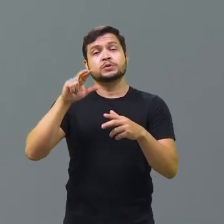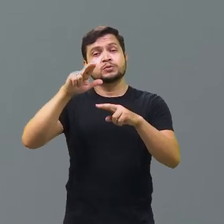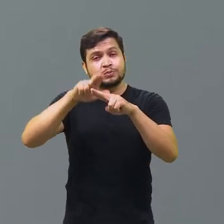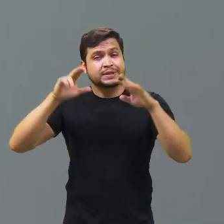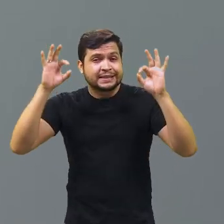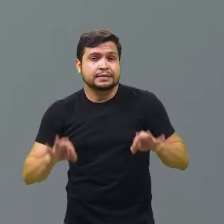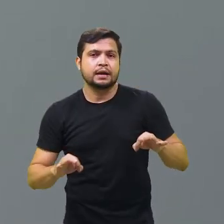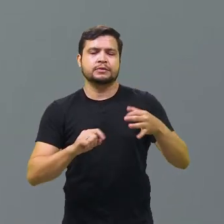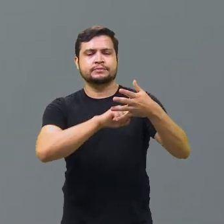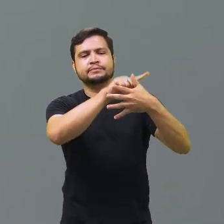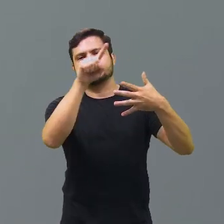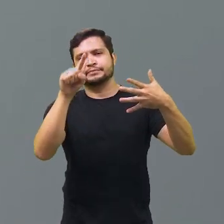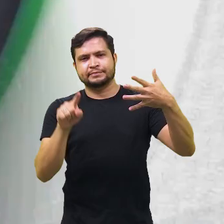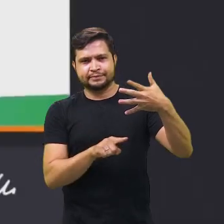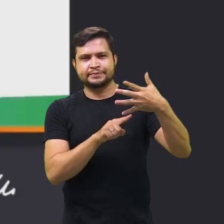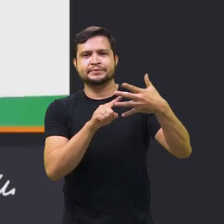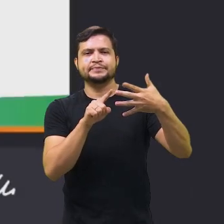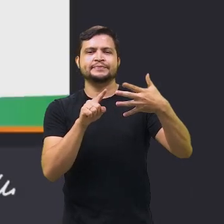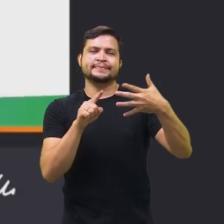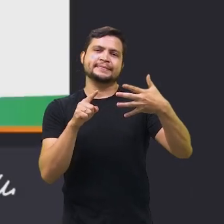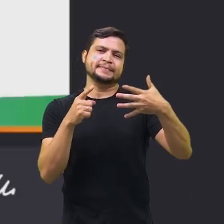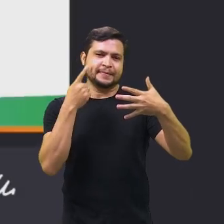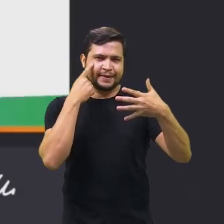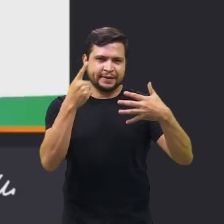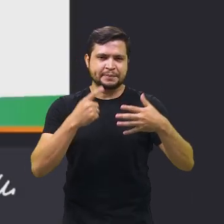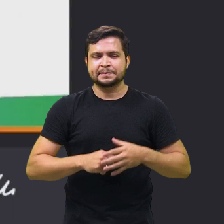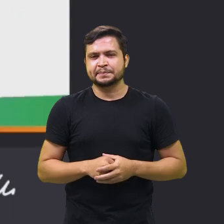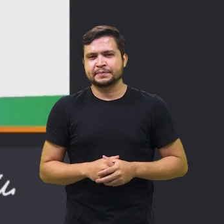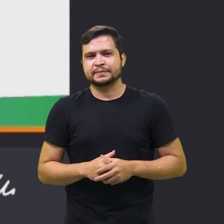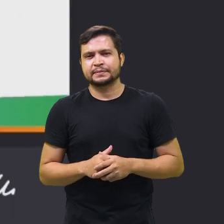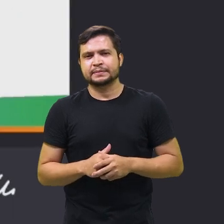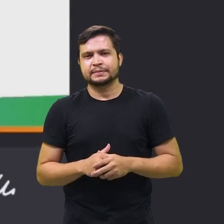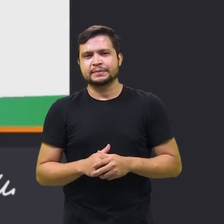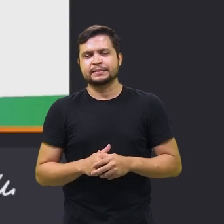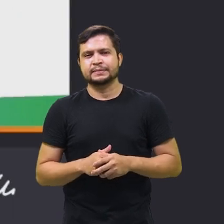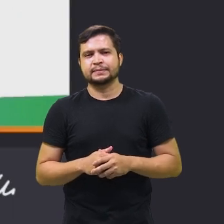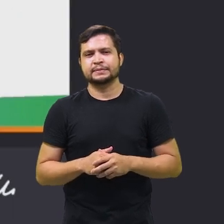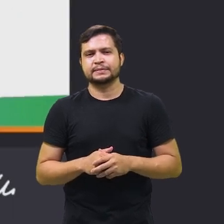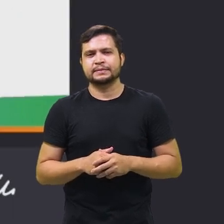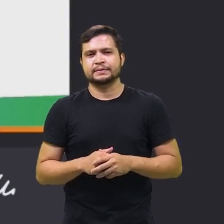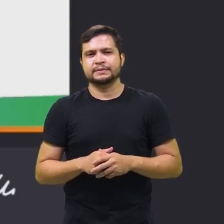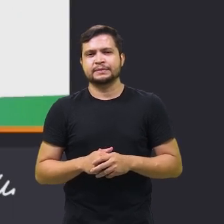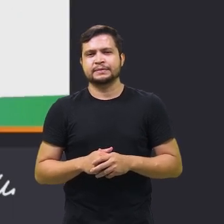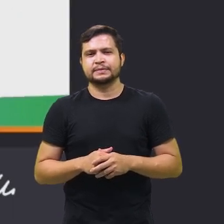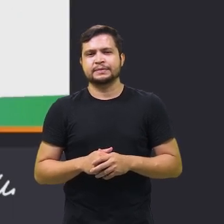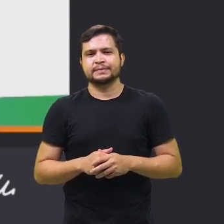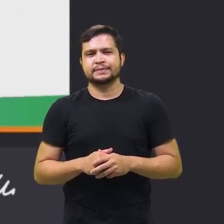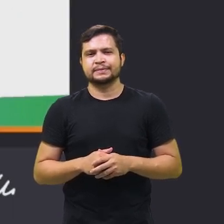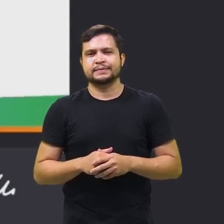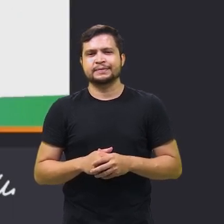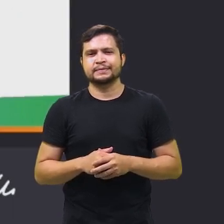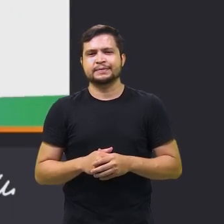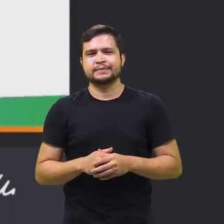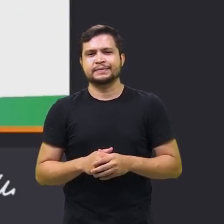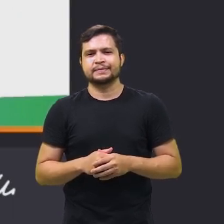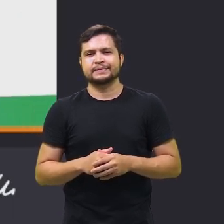correto para essa questão seria o aumento na variabilidade genética desses vegetais, né?